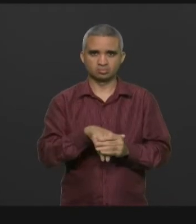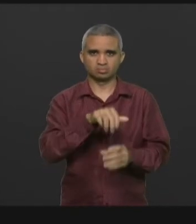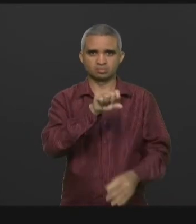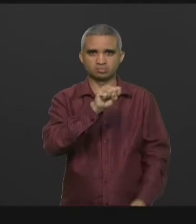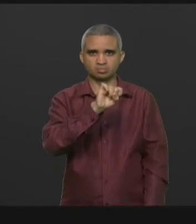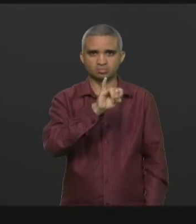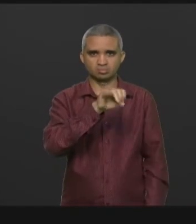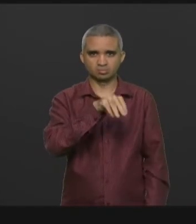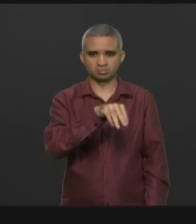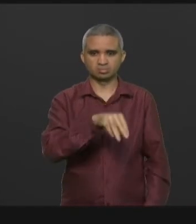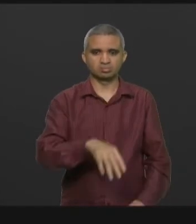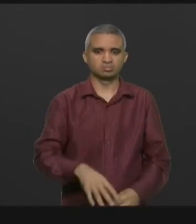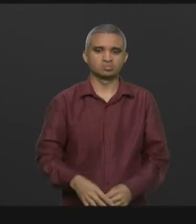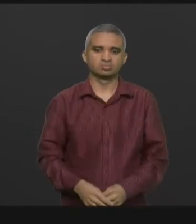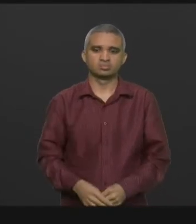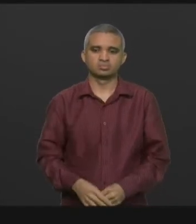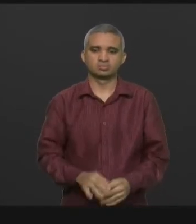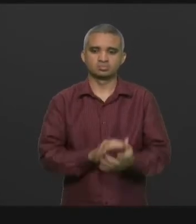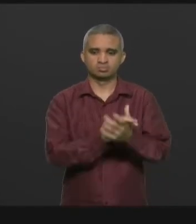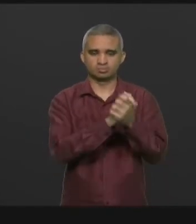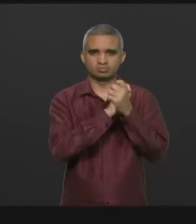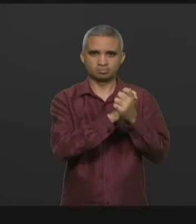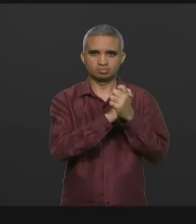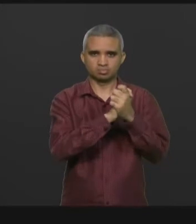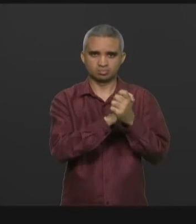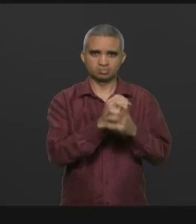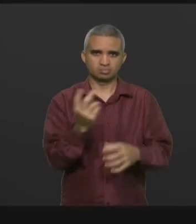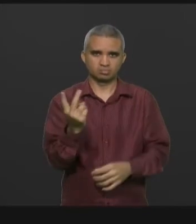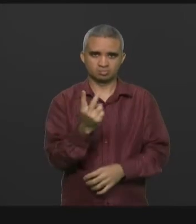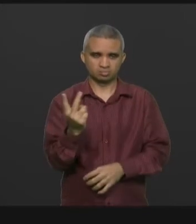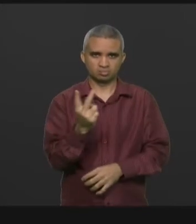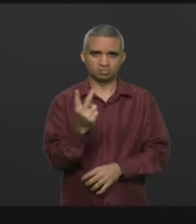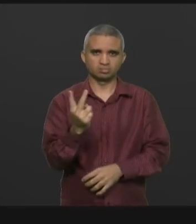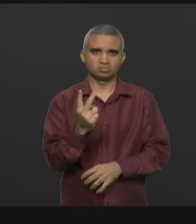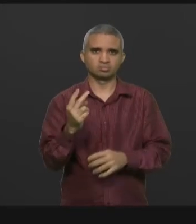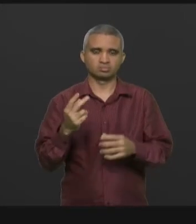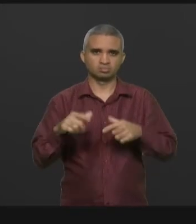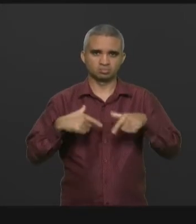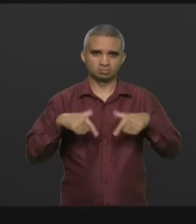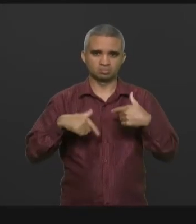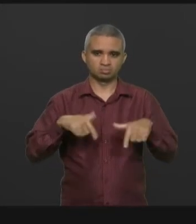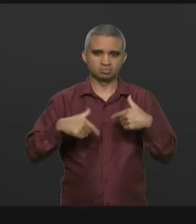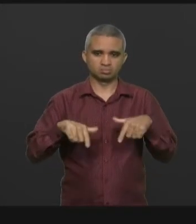essa ressalva parabenizando os dois pelo trabalho que fizeram por esse projeto.